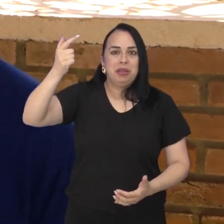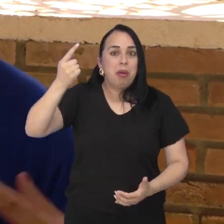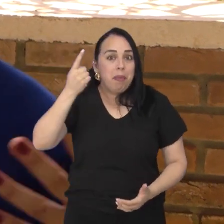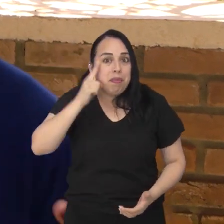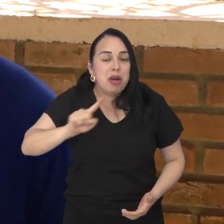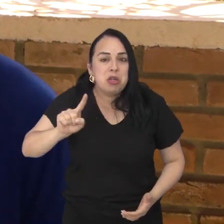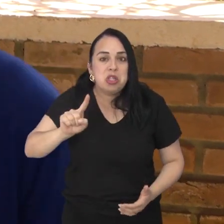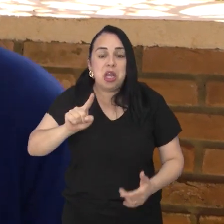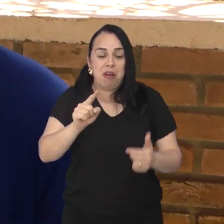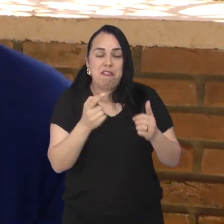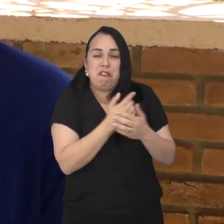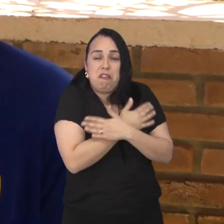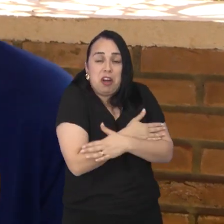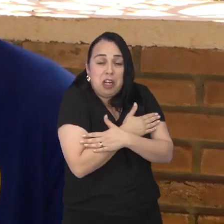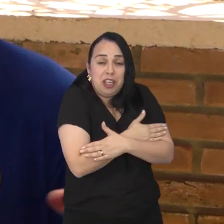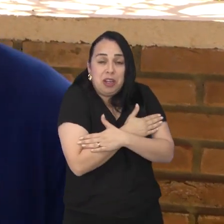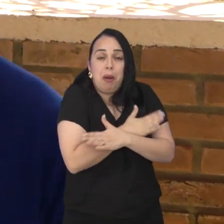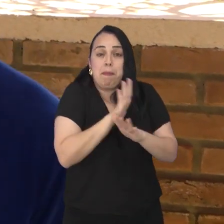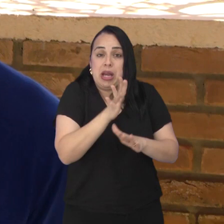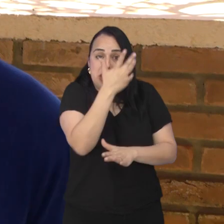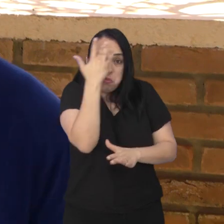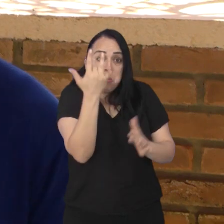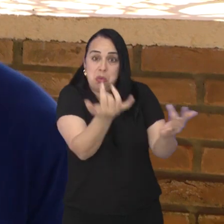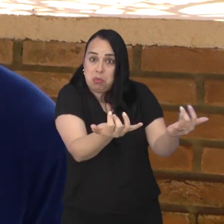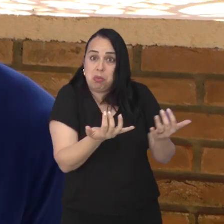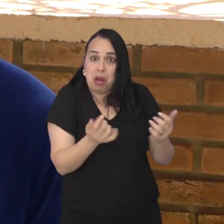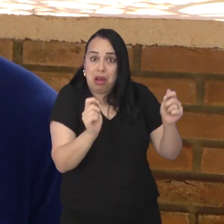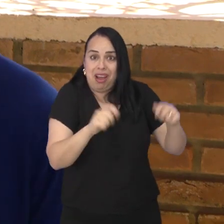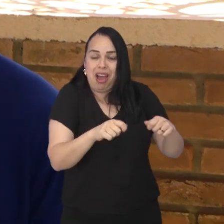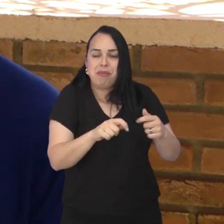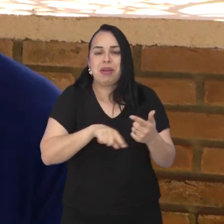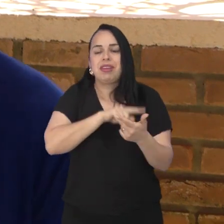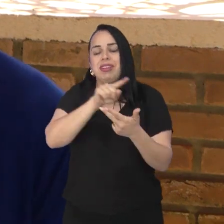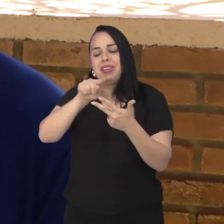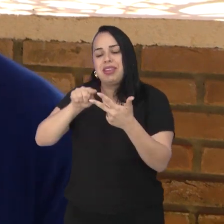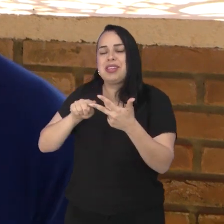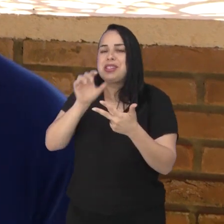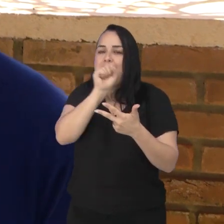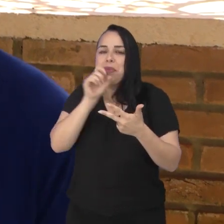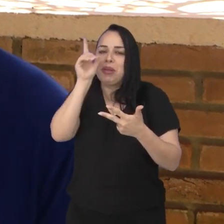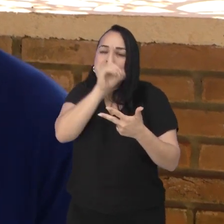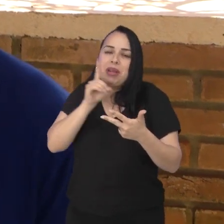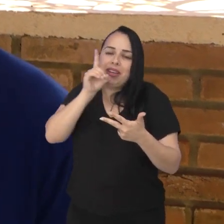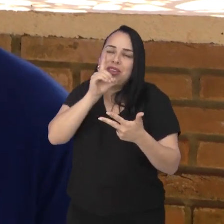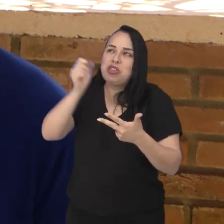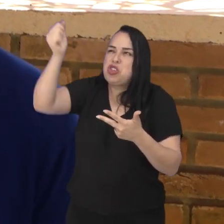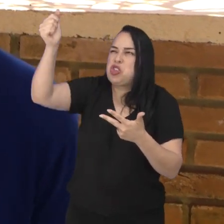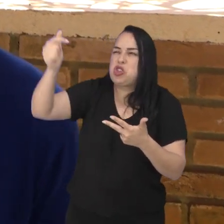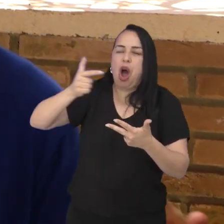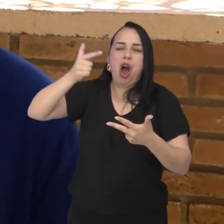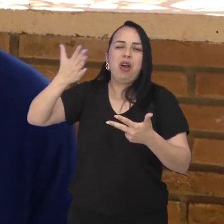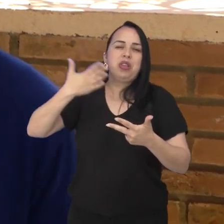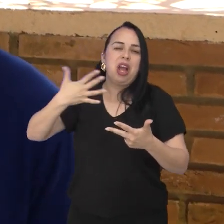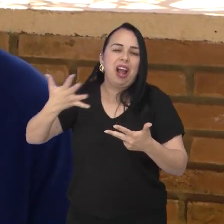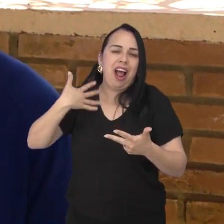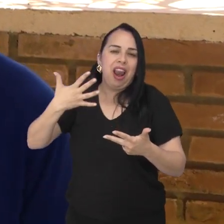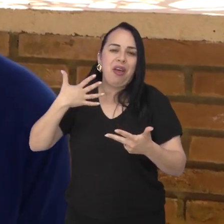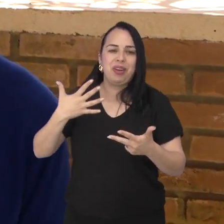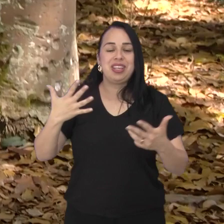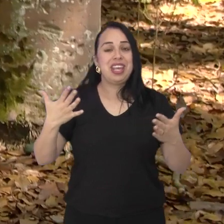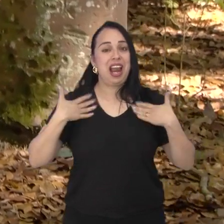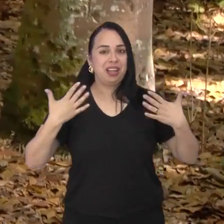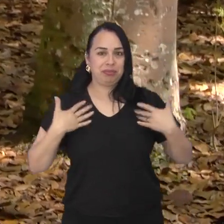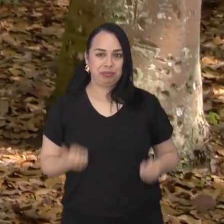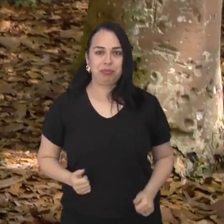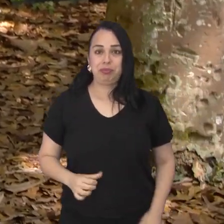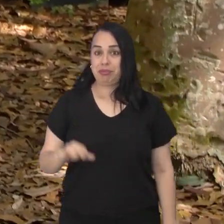primeiro dia, foi muito frio, mas mesmo assim o público compareceu. E os sábado e domingo de muito sol, de muito calor e de muita alegria.